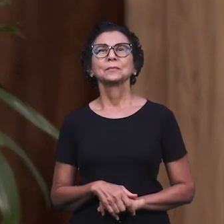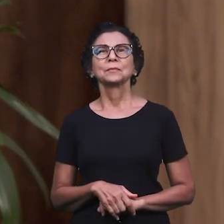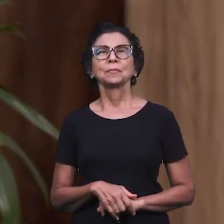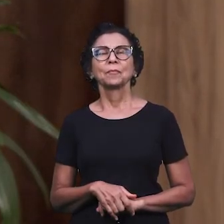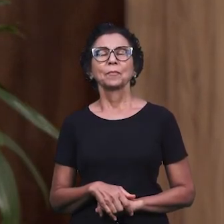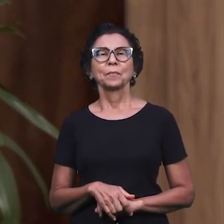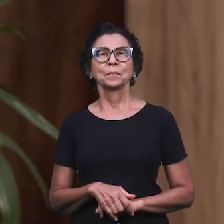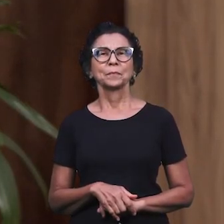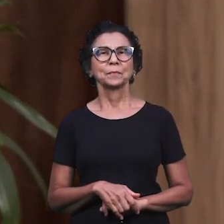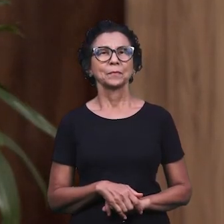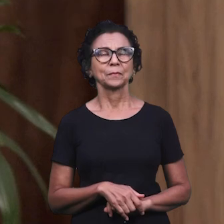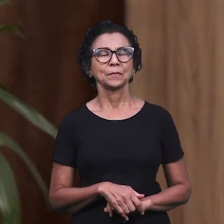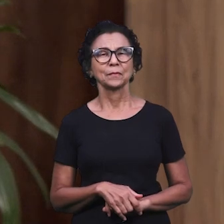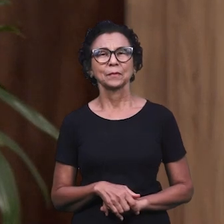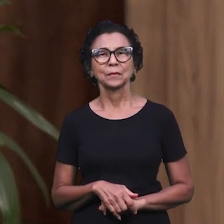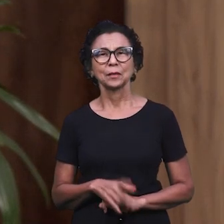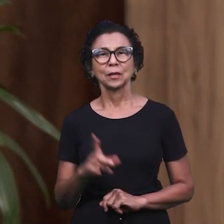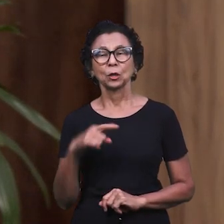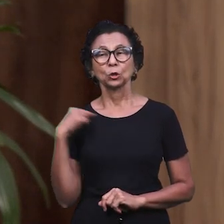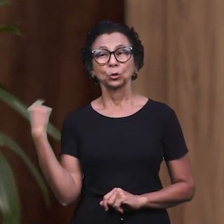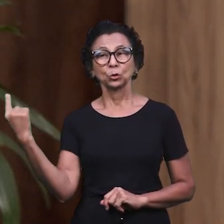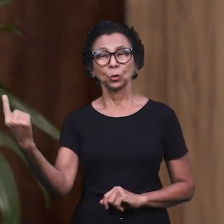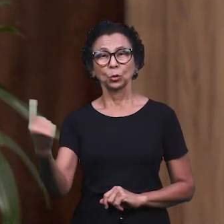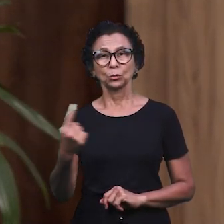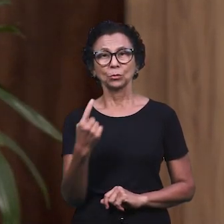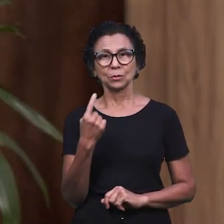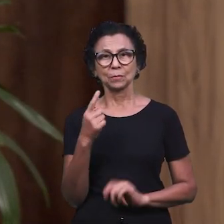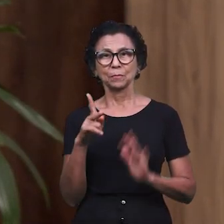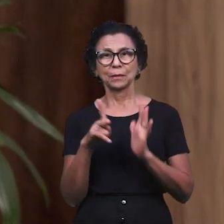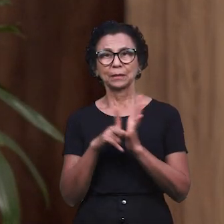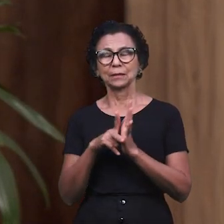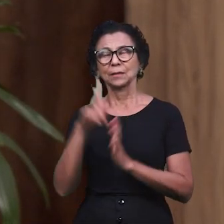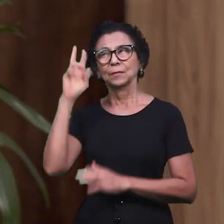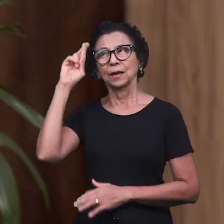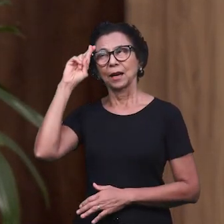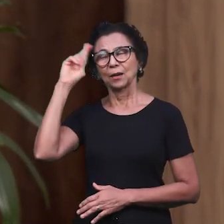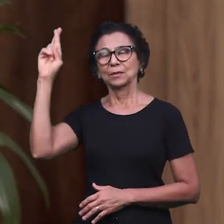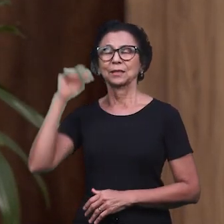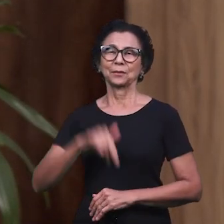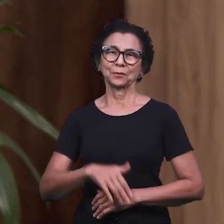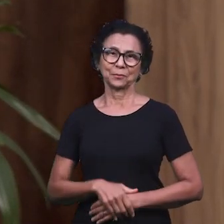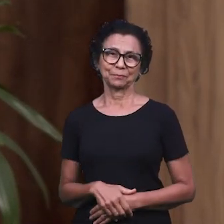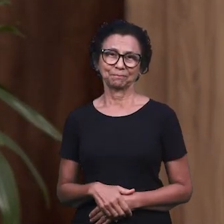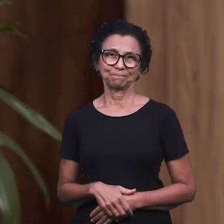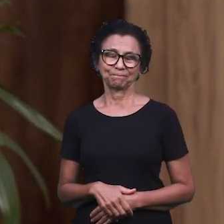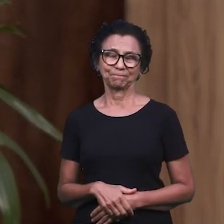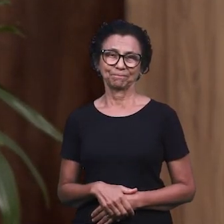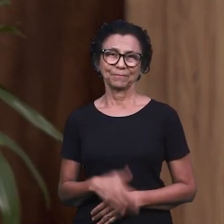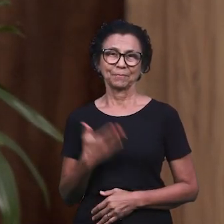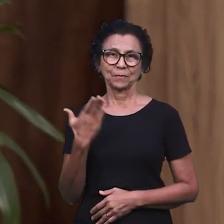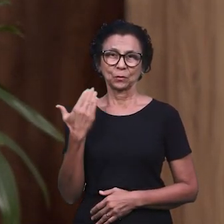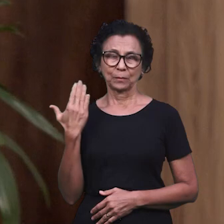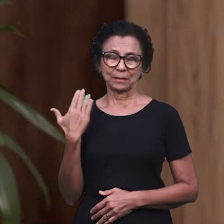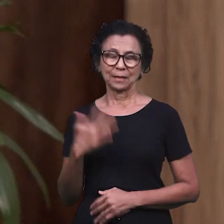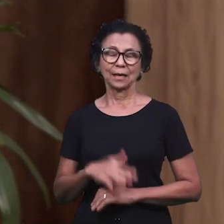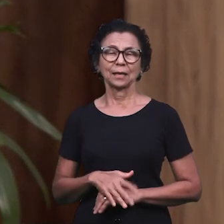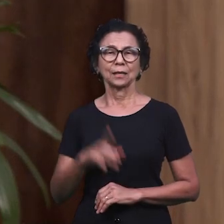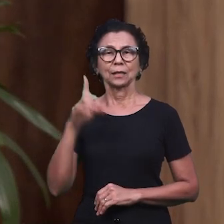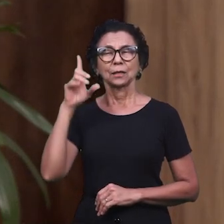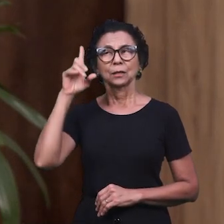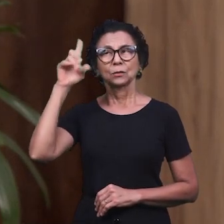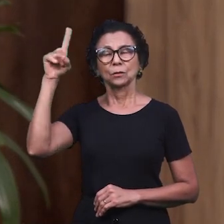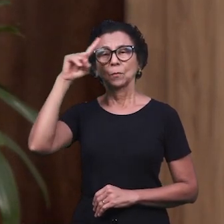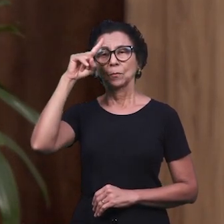Todos nós somos do Senhor. O Senhor contou a todos, não porque Ele queria saber quantos eram, porque